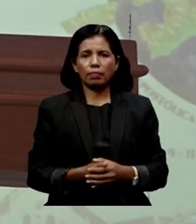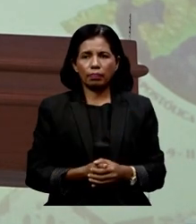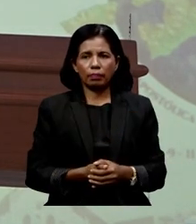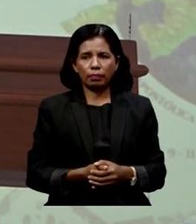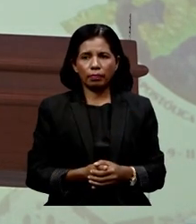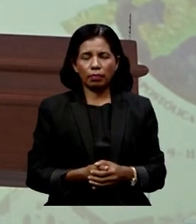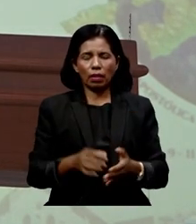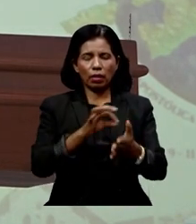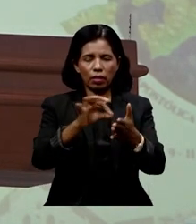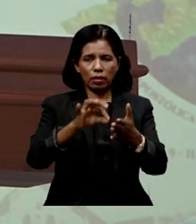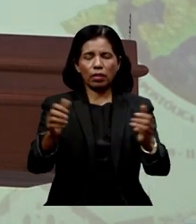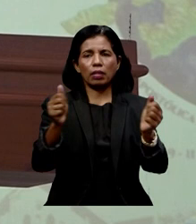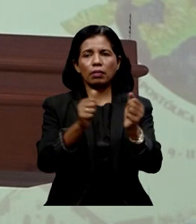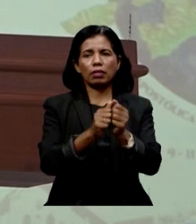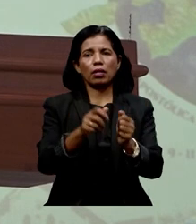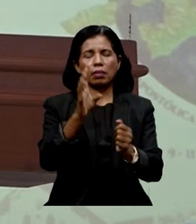registro net